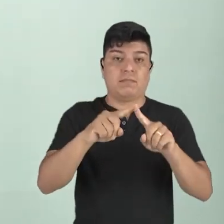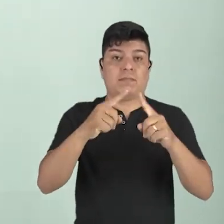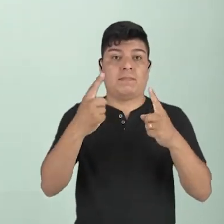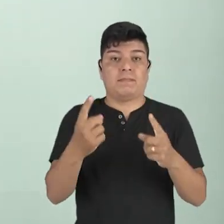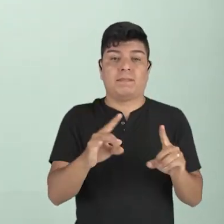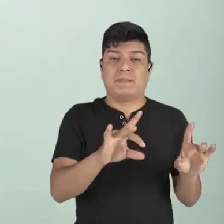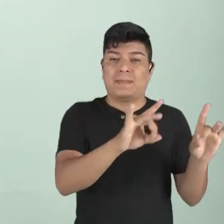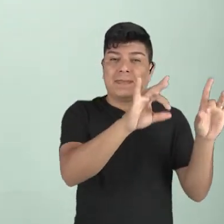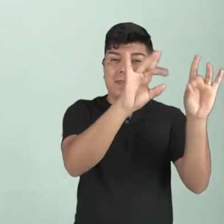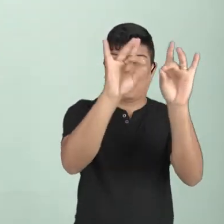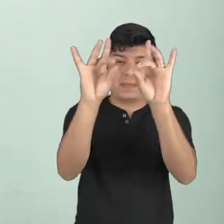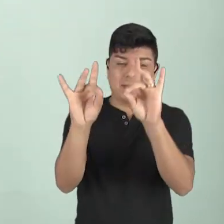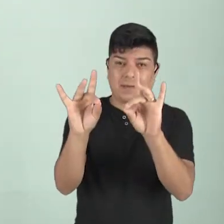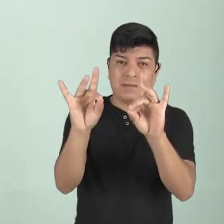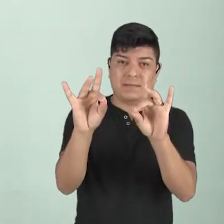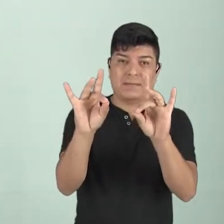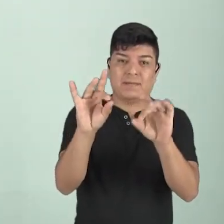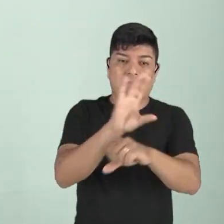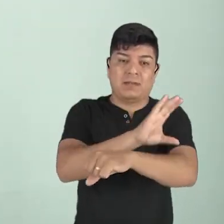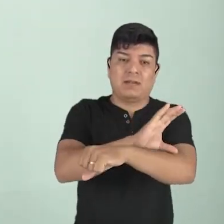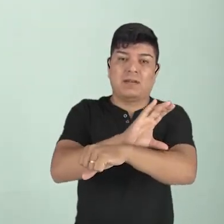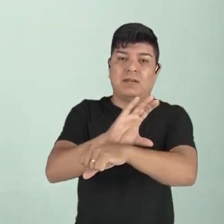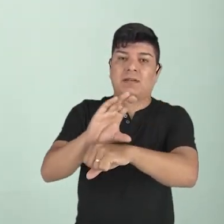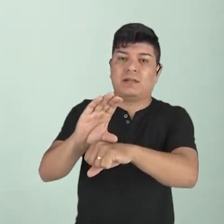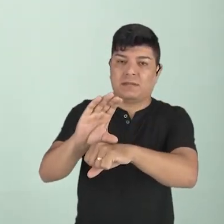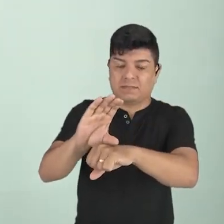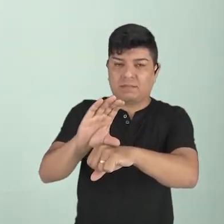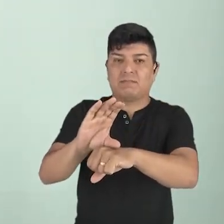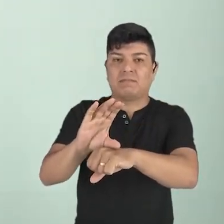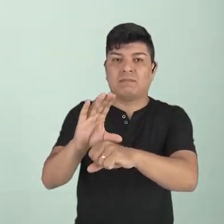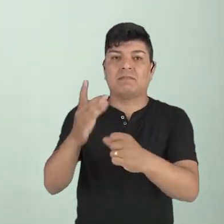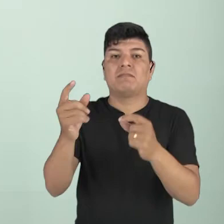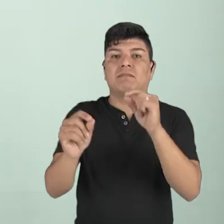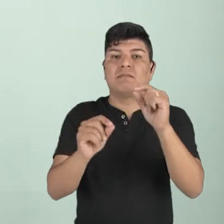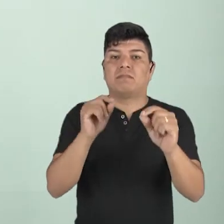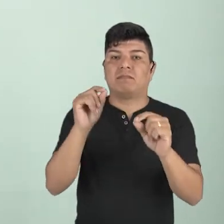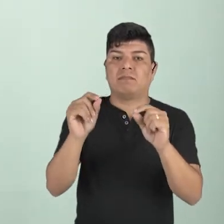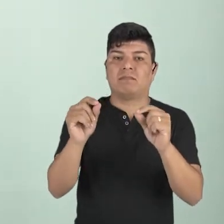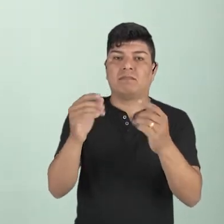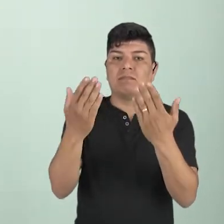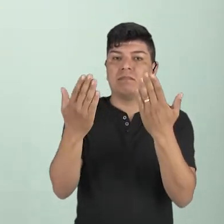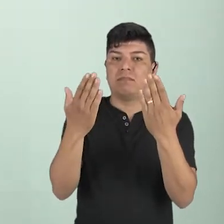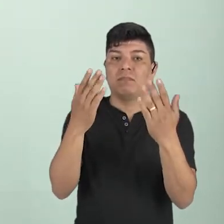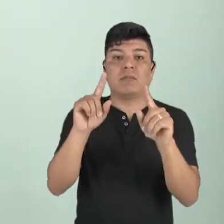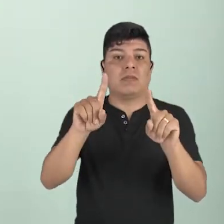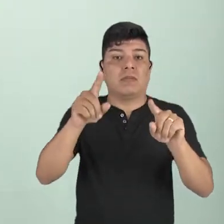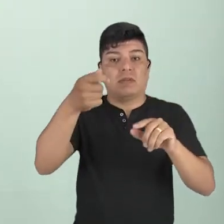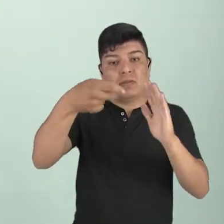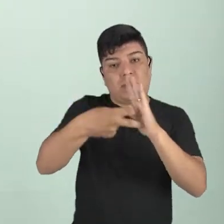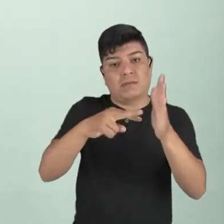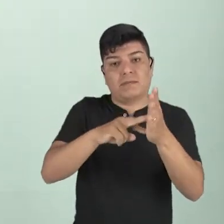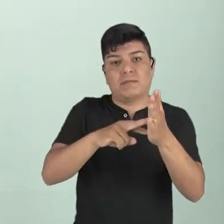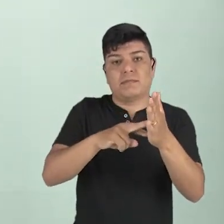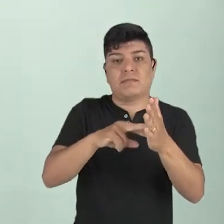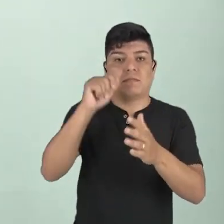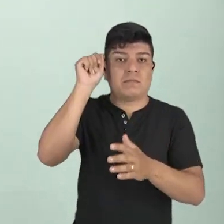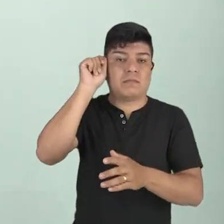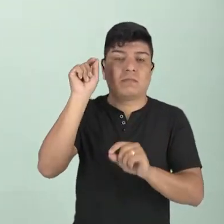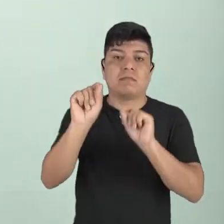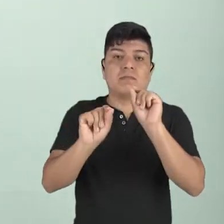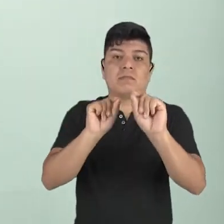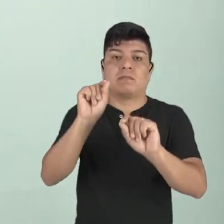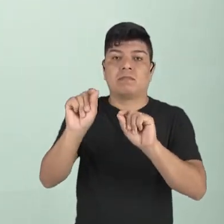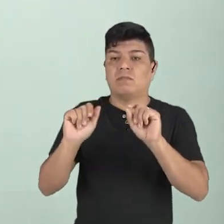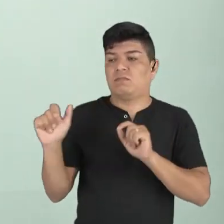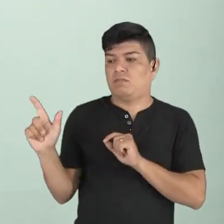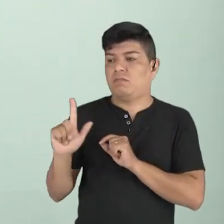pesquisas especificidades da cultura das relações não significa que ele que o autor